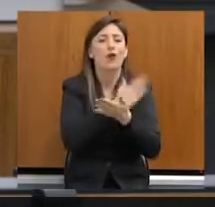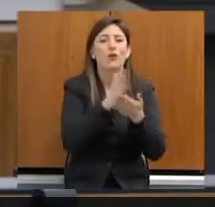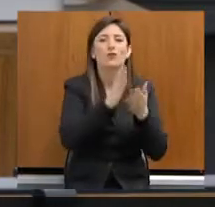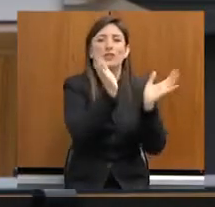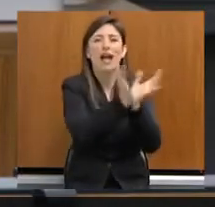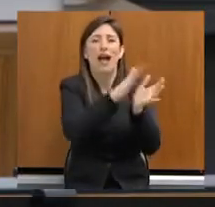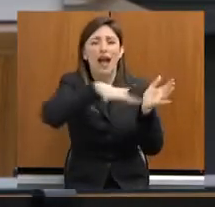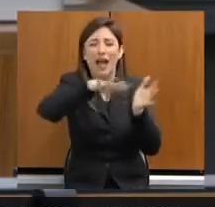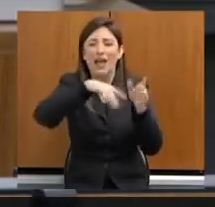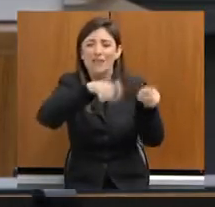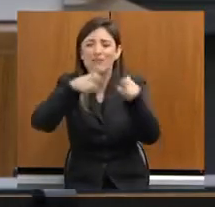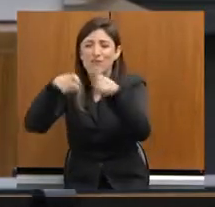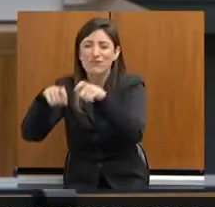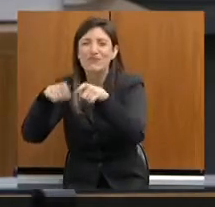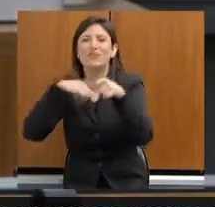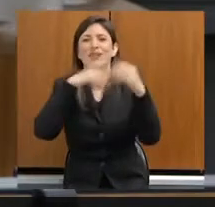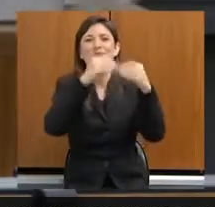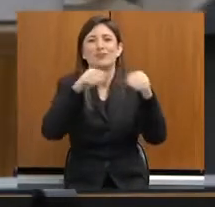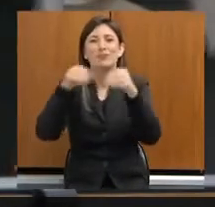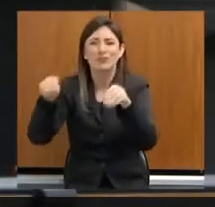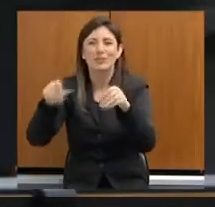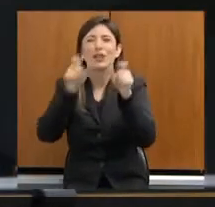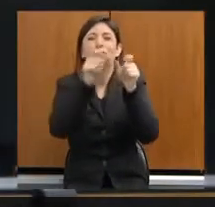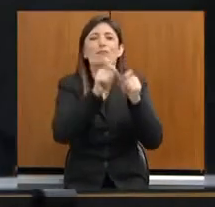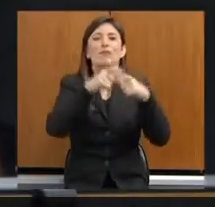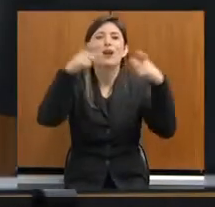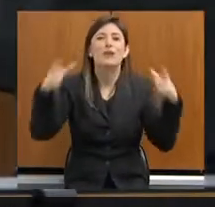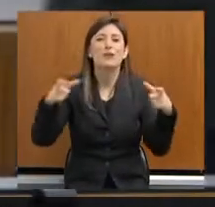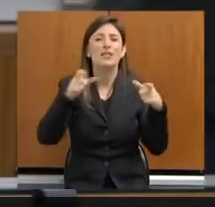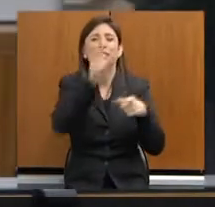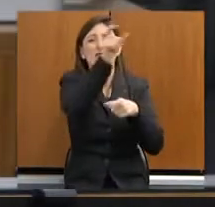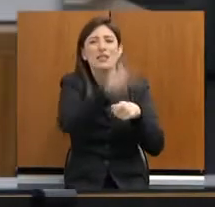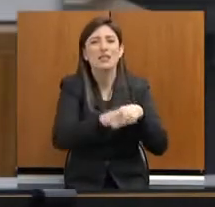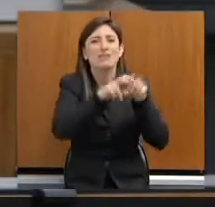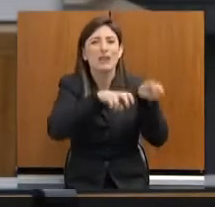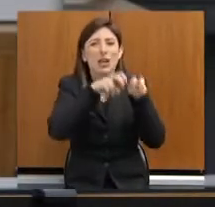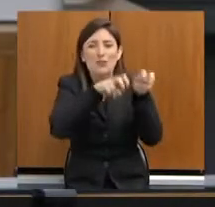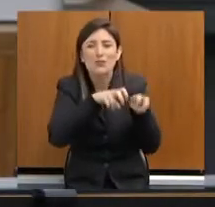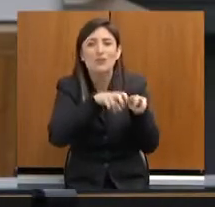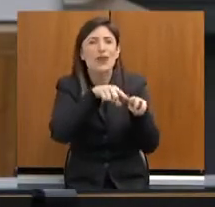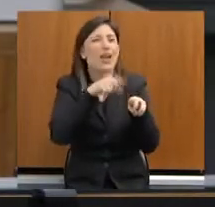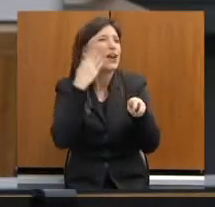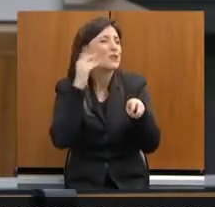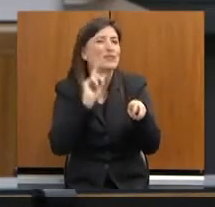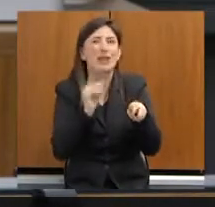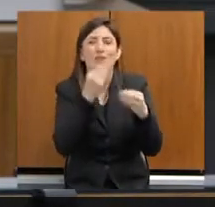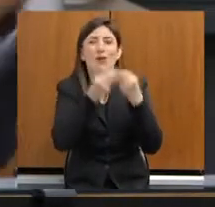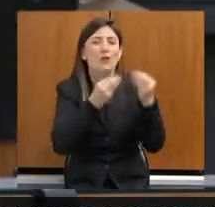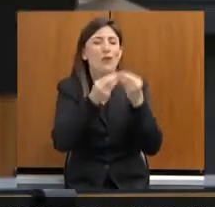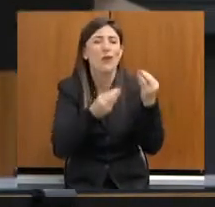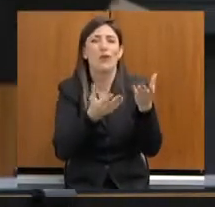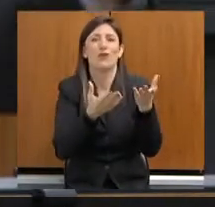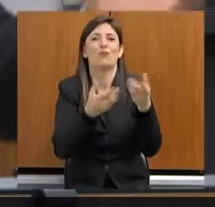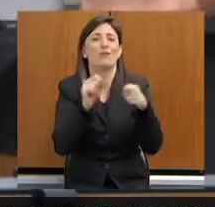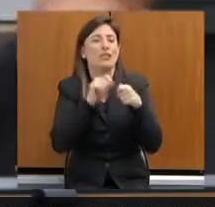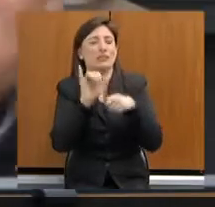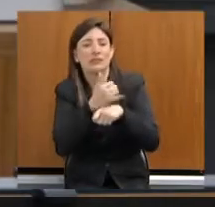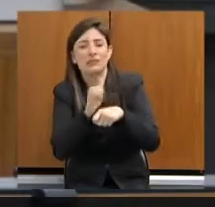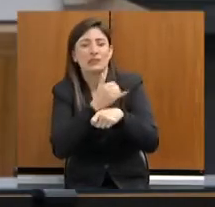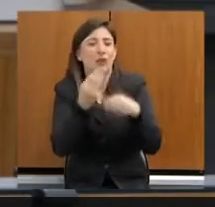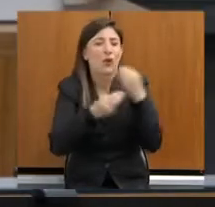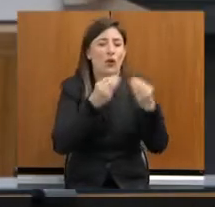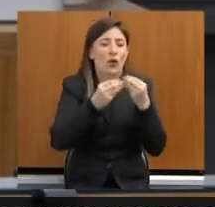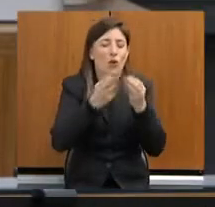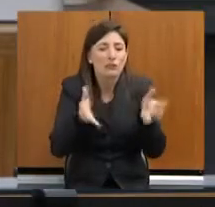não sabe secretário não sabe quem não sabe isso é muito triste um produtor que tem uma área